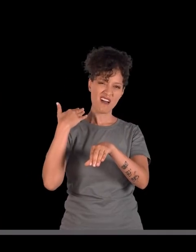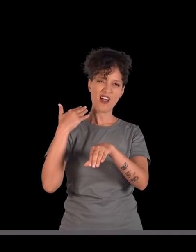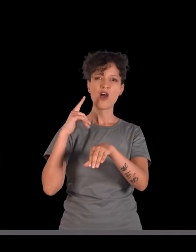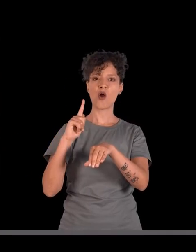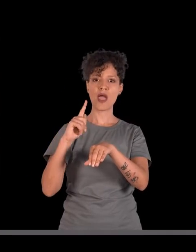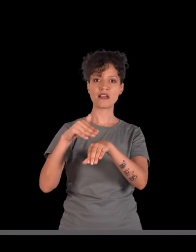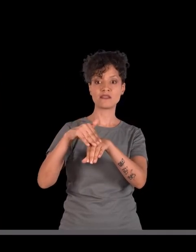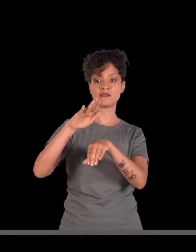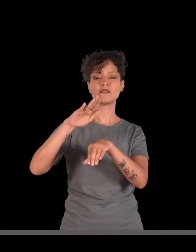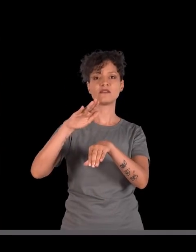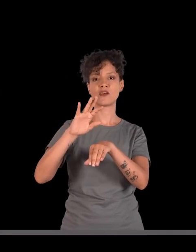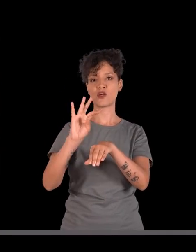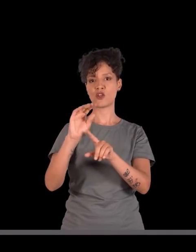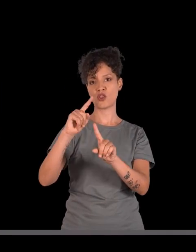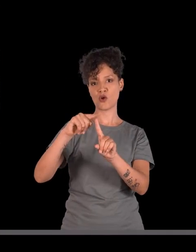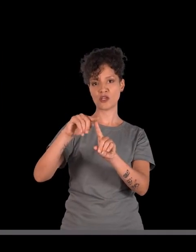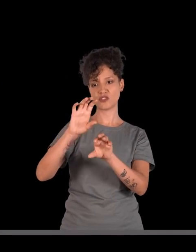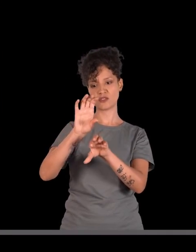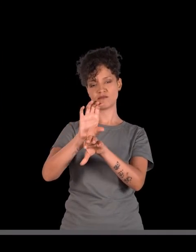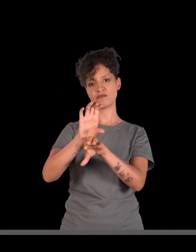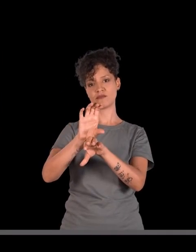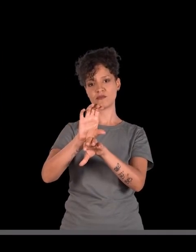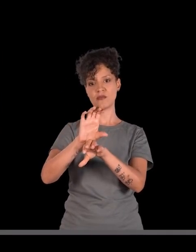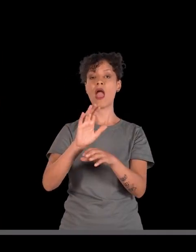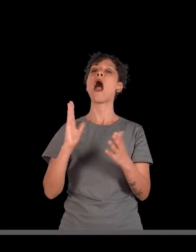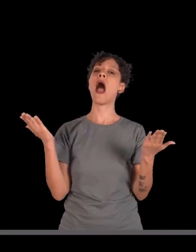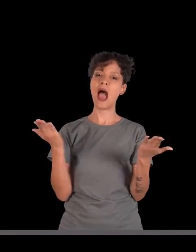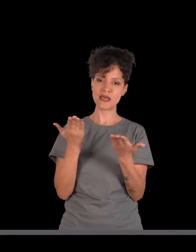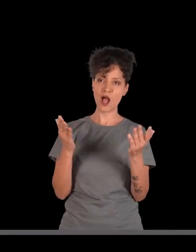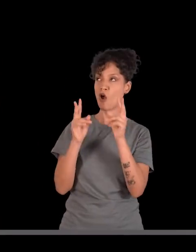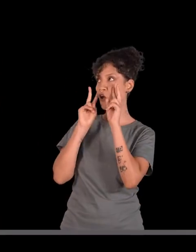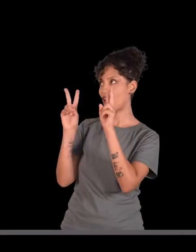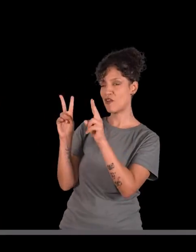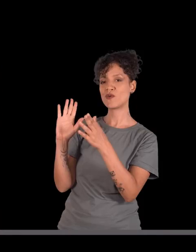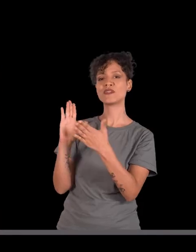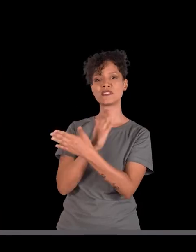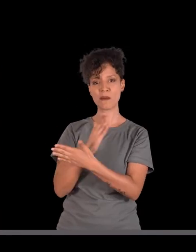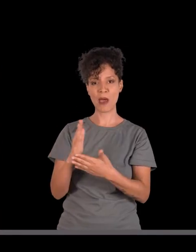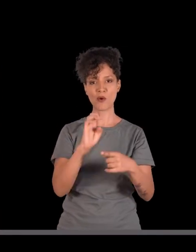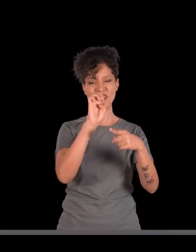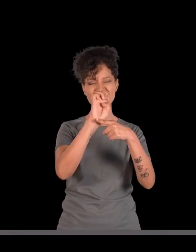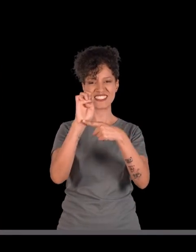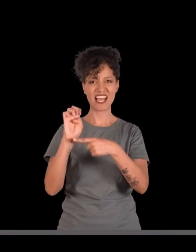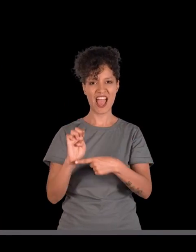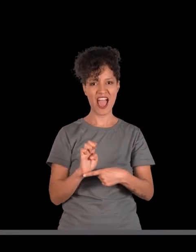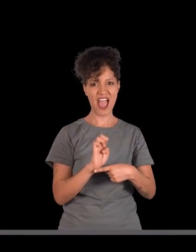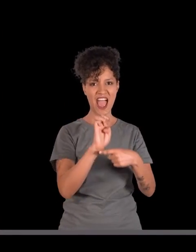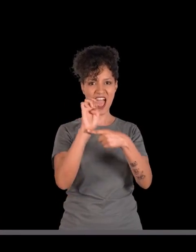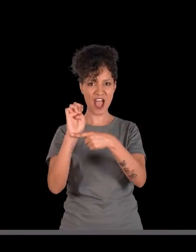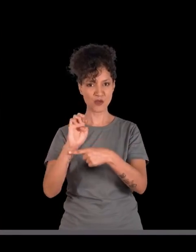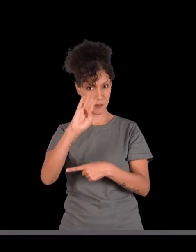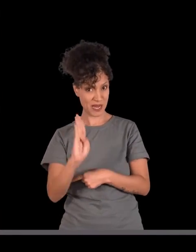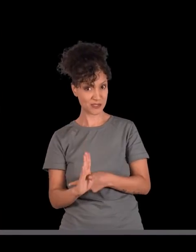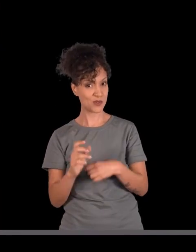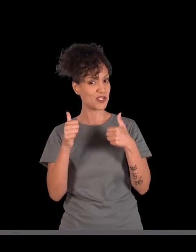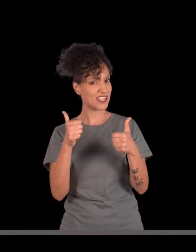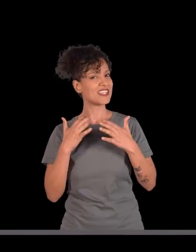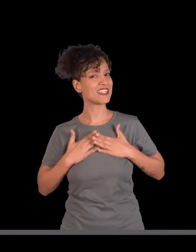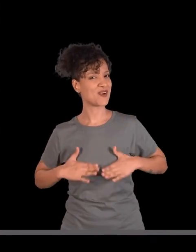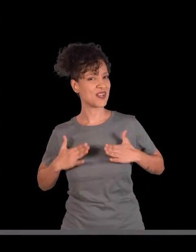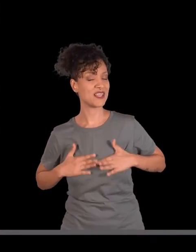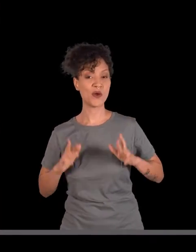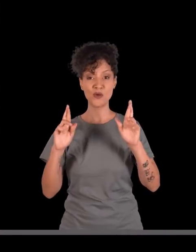norte do antigo estado de Goiás, formando, assim, um Brasil com nossos vários estados.